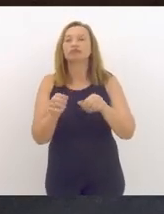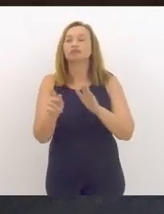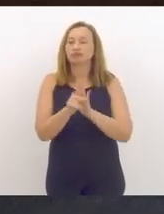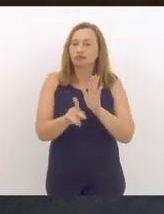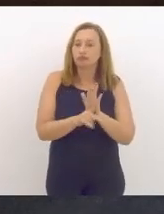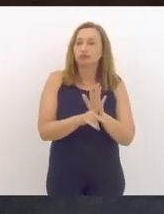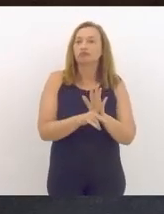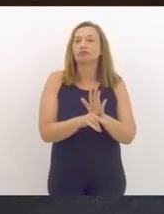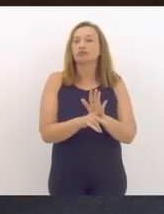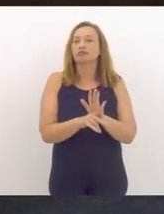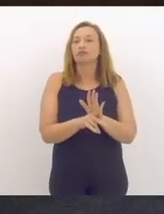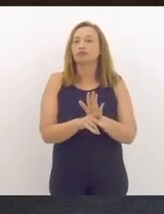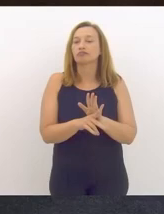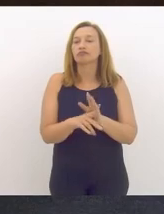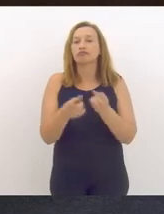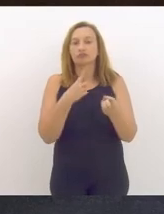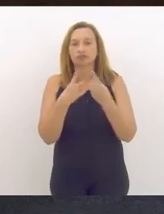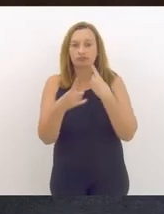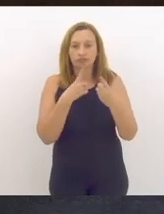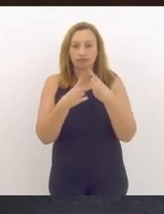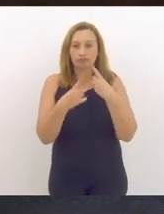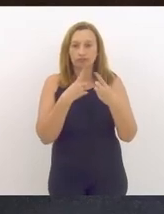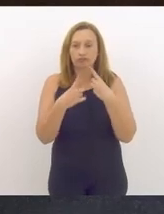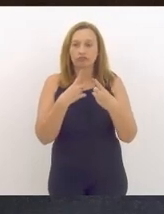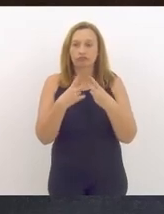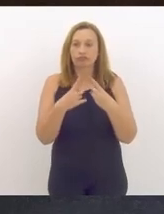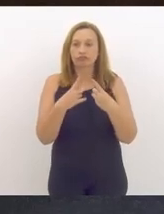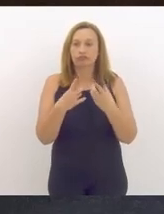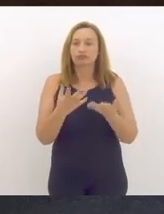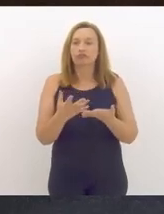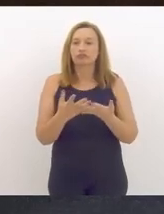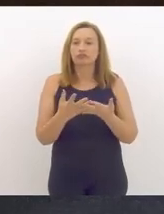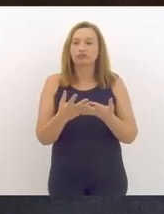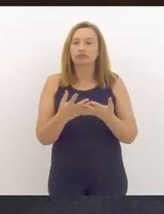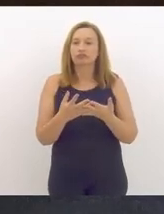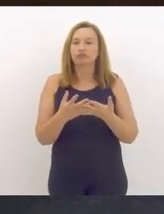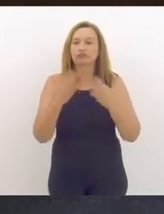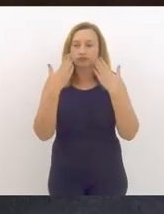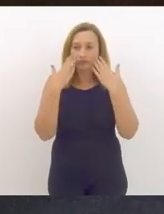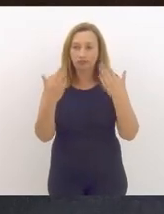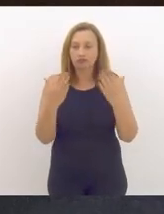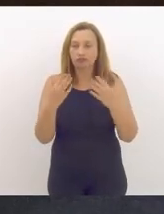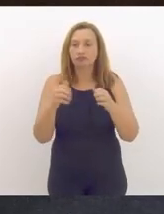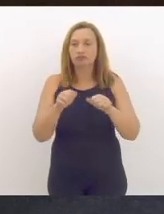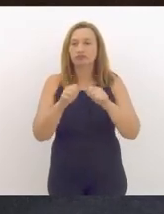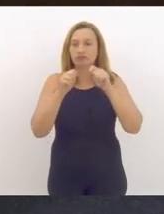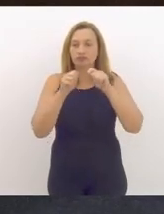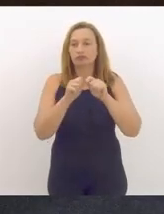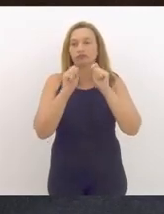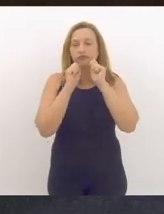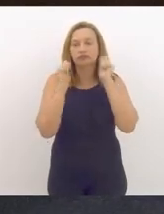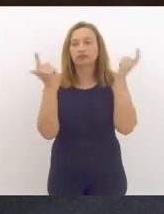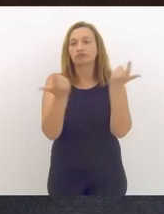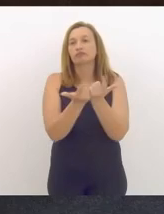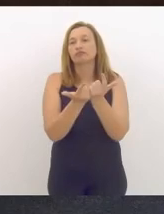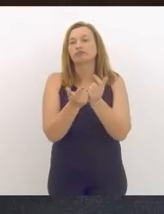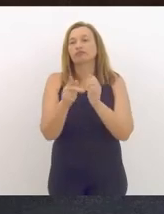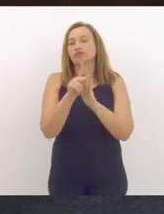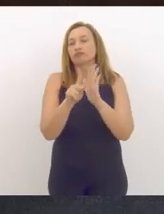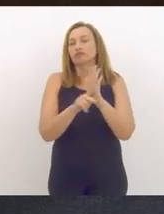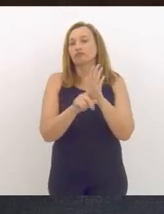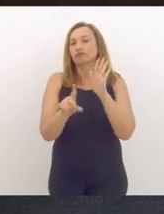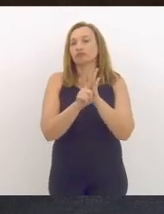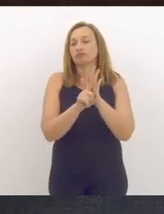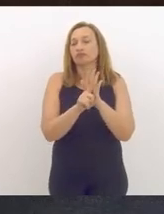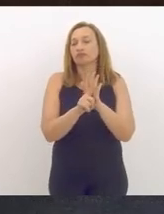Inclusive, esse debate me trouxe subsídios para apresentar à Assembleia Legislativa o projeto de lei que se tornou a